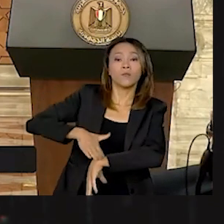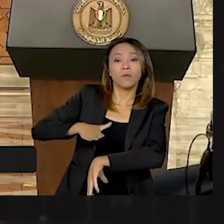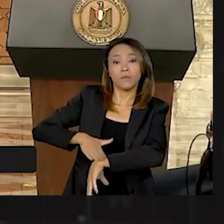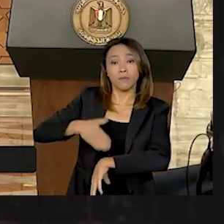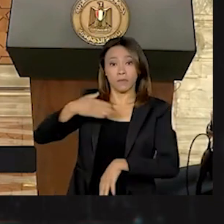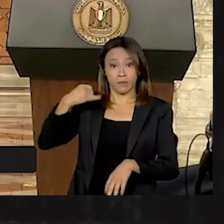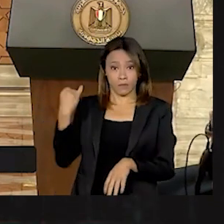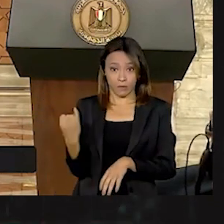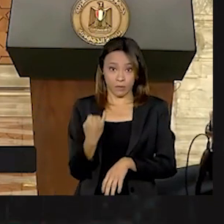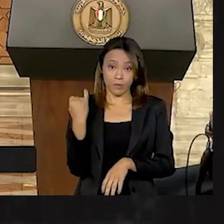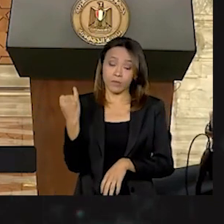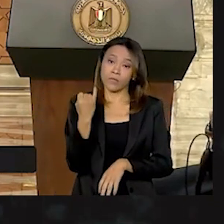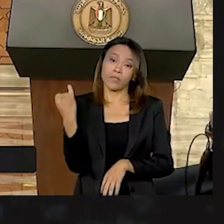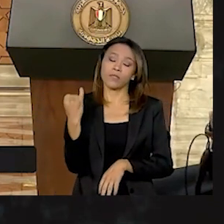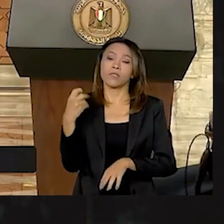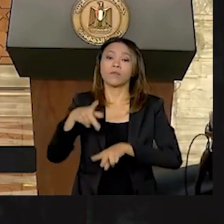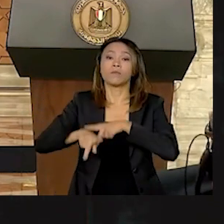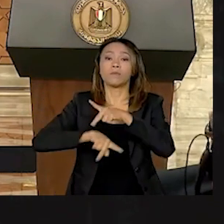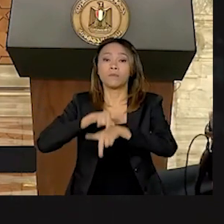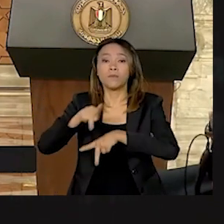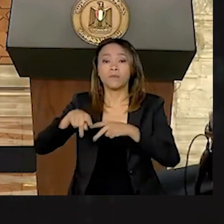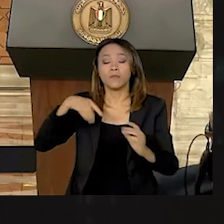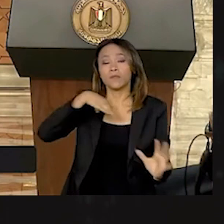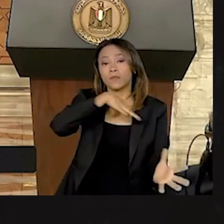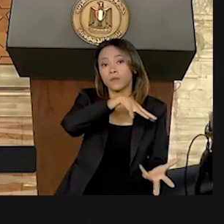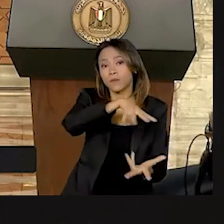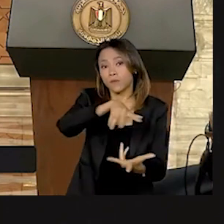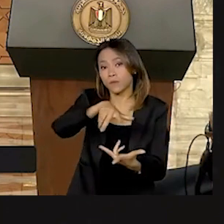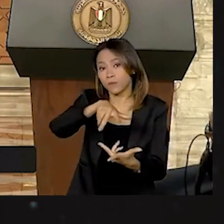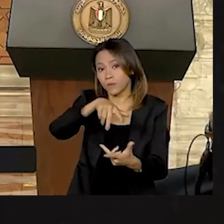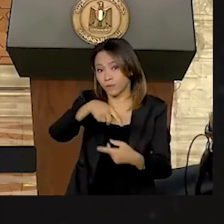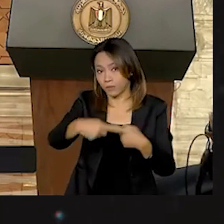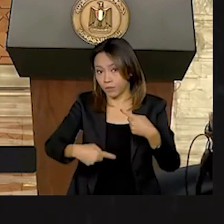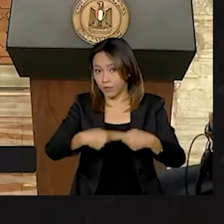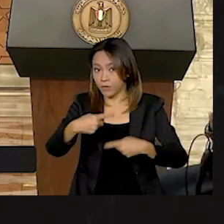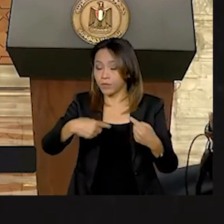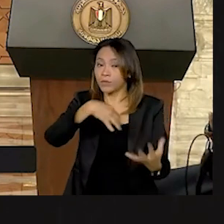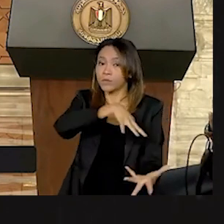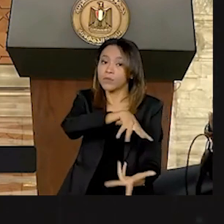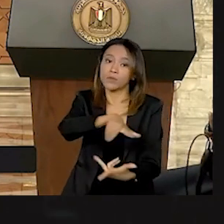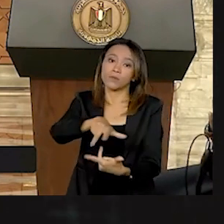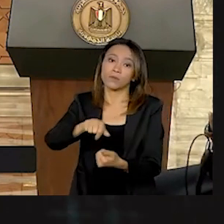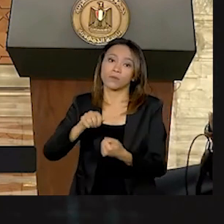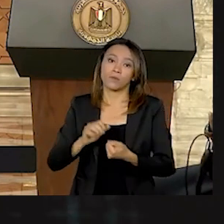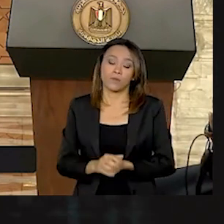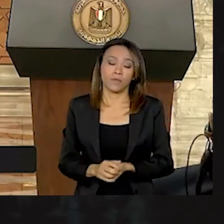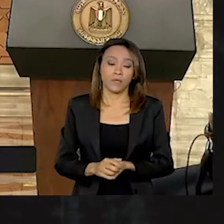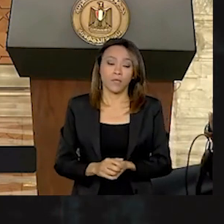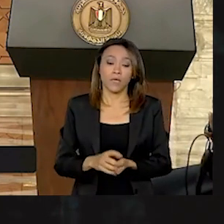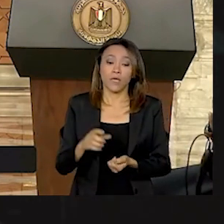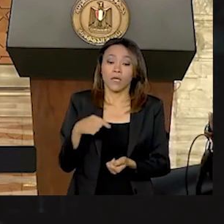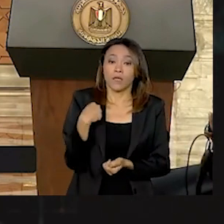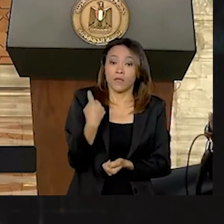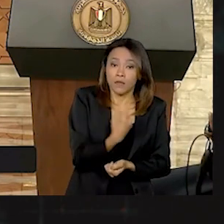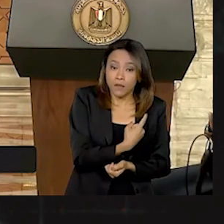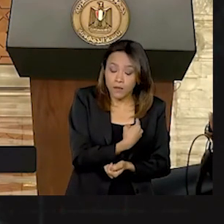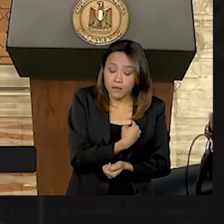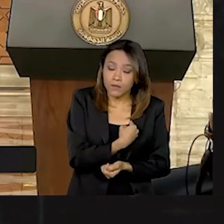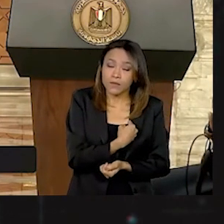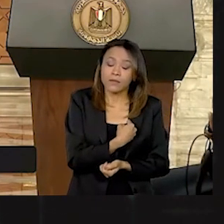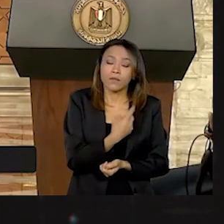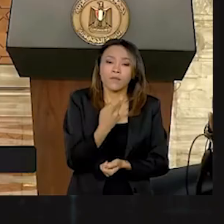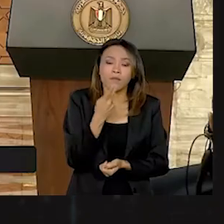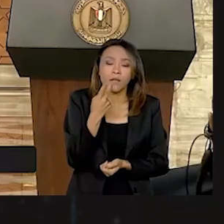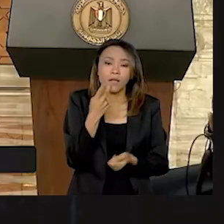100 anos de relações entre as duas Nações o Egito também é o segundo maior parceiro comercial do